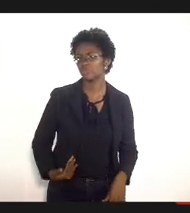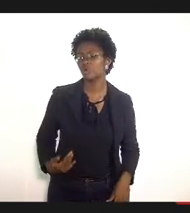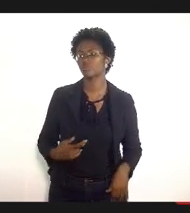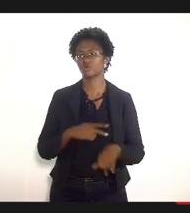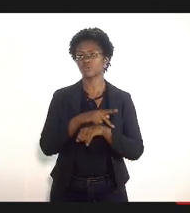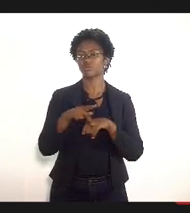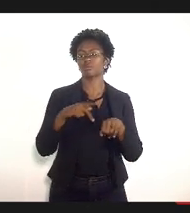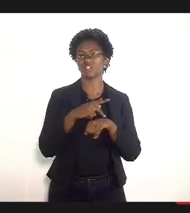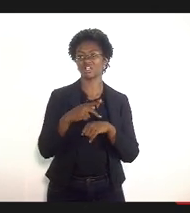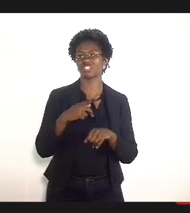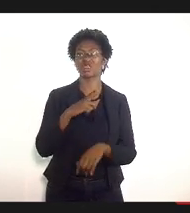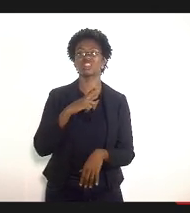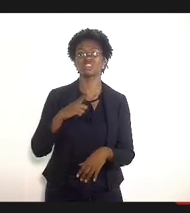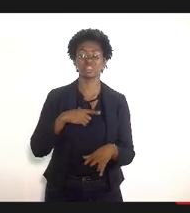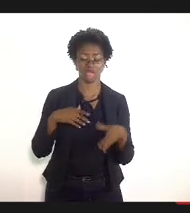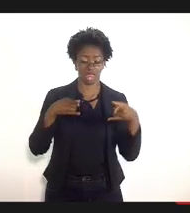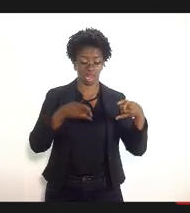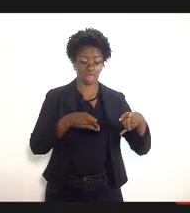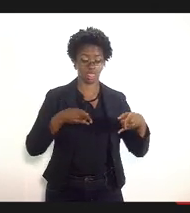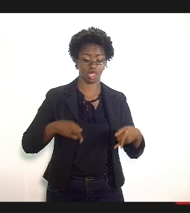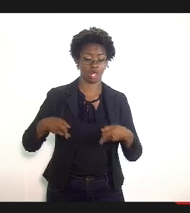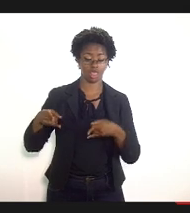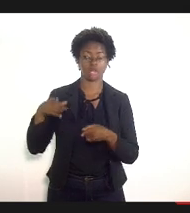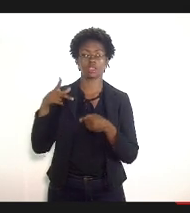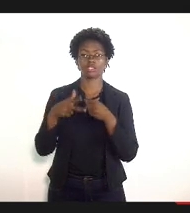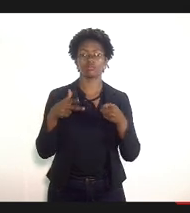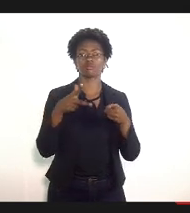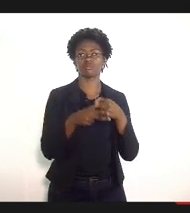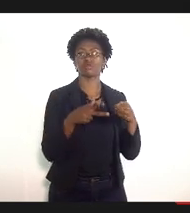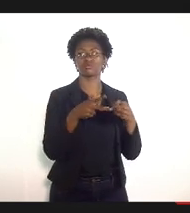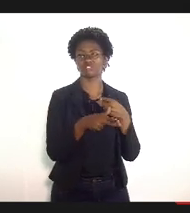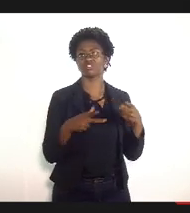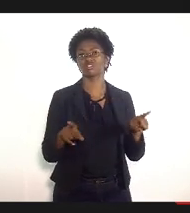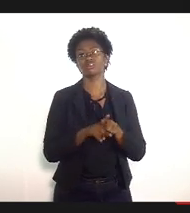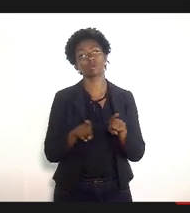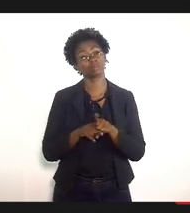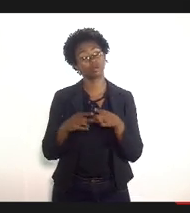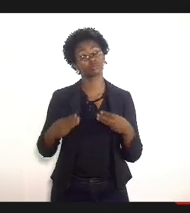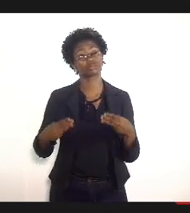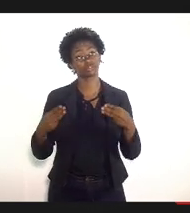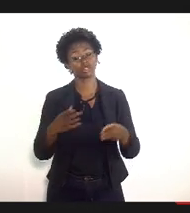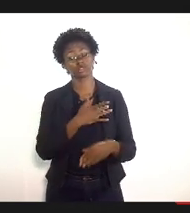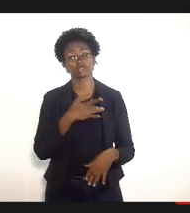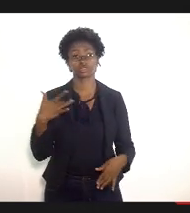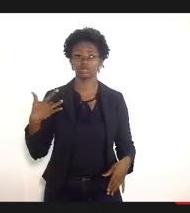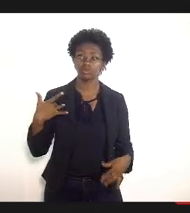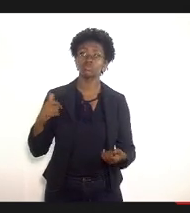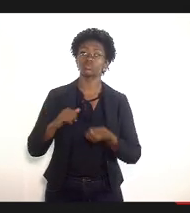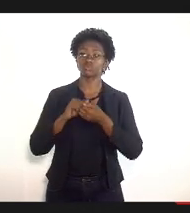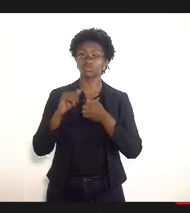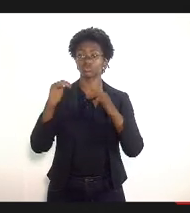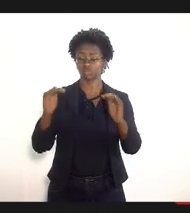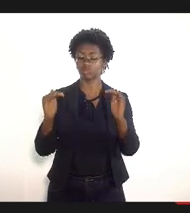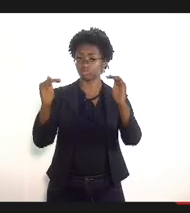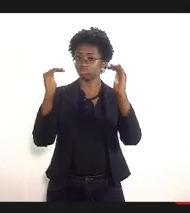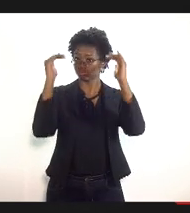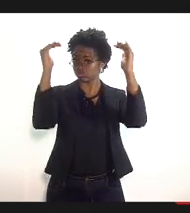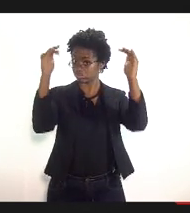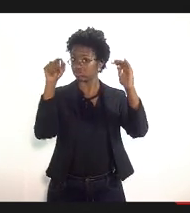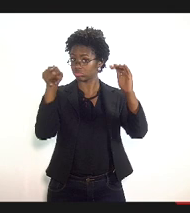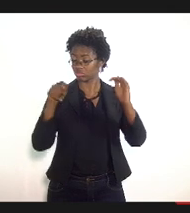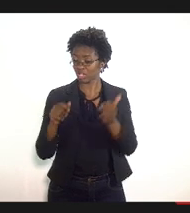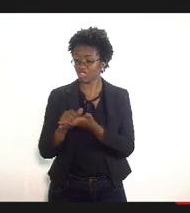tantos leitos impedidos e, ao mesmo tempo, esse mesmo Ministério da Saúde, através da superintendência, demitir